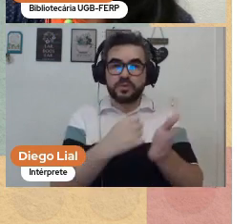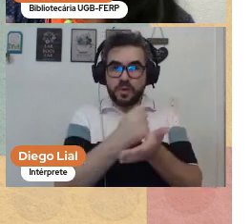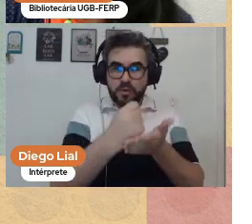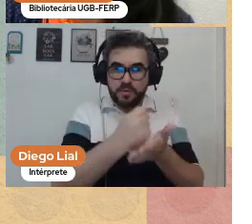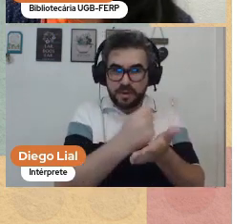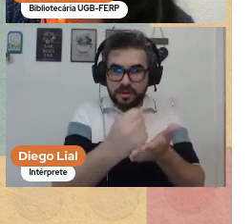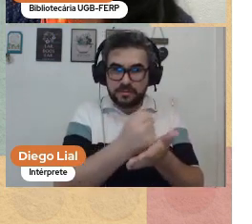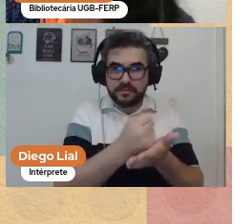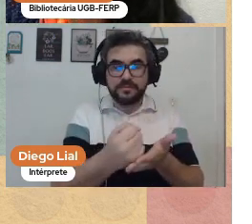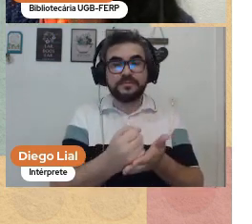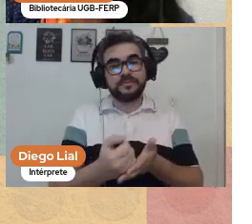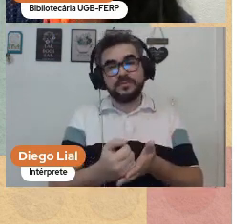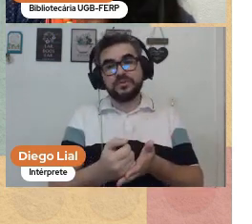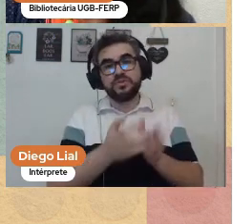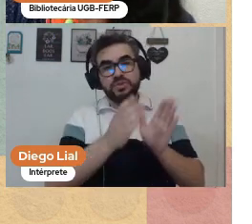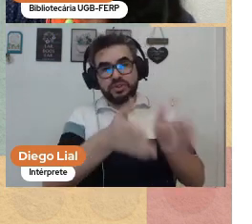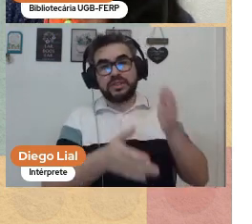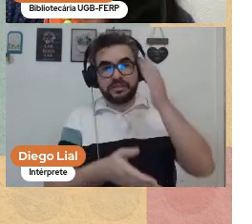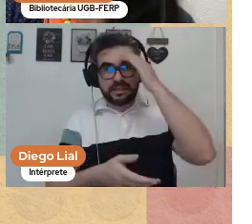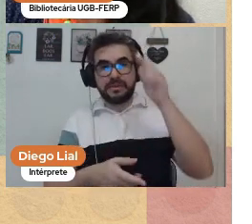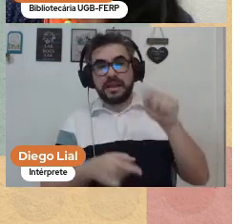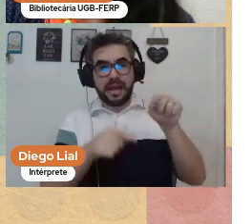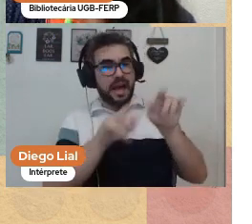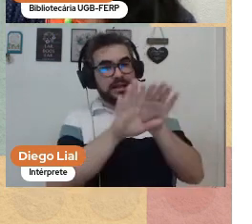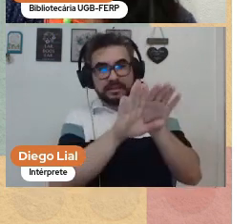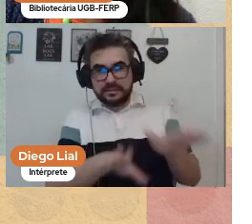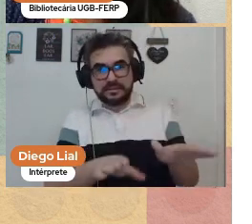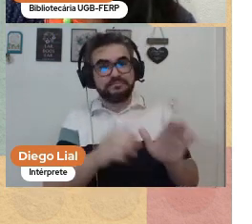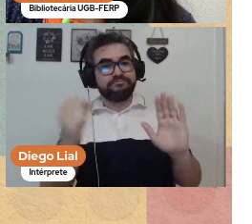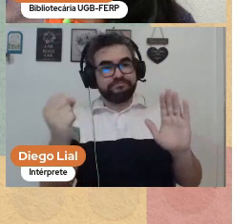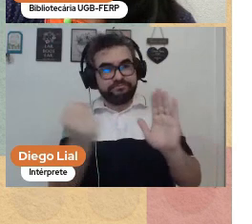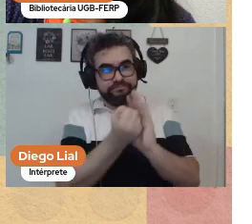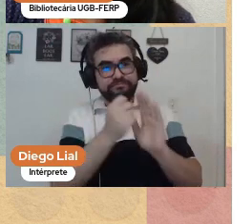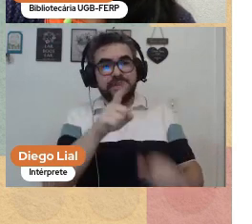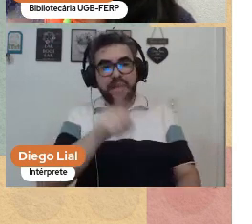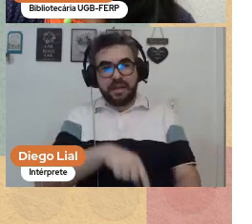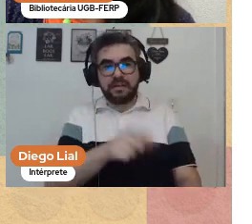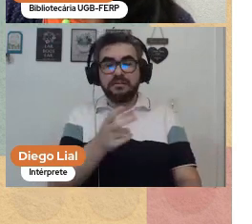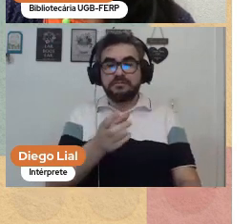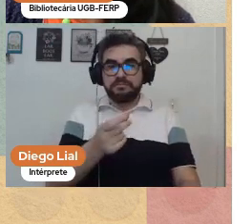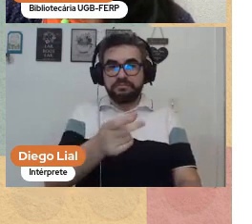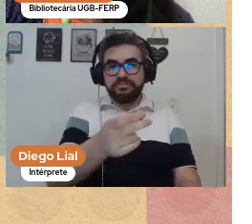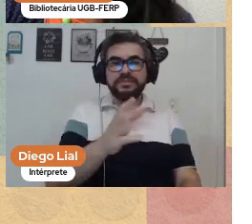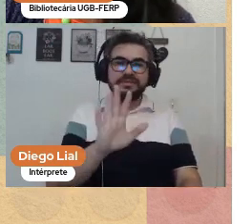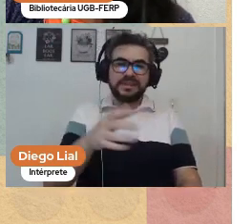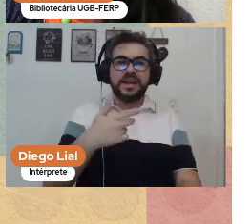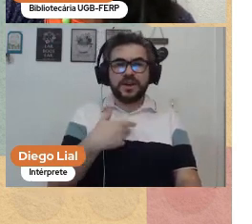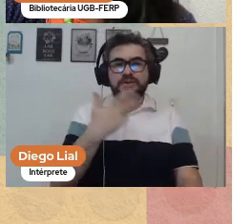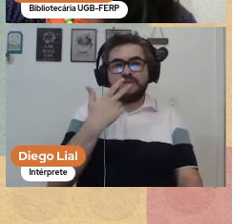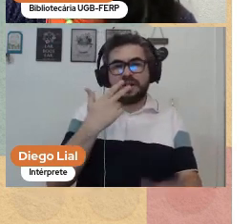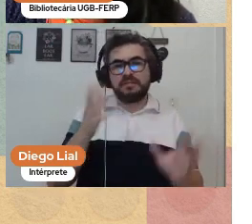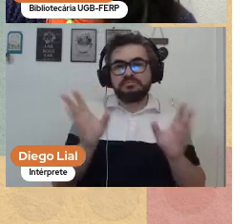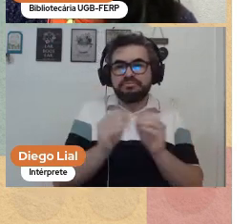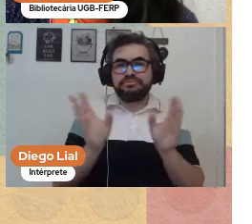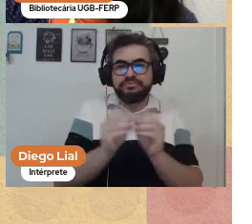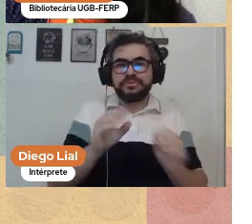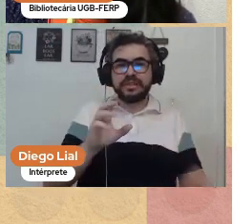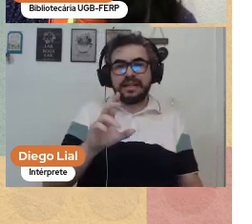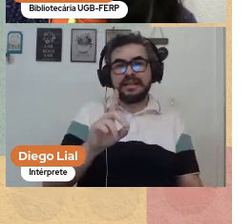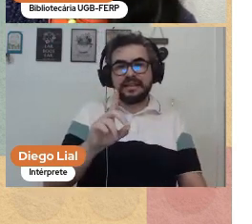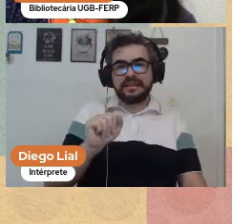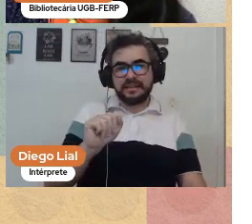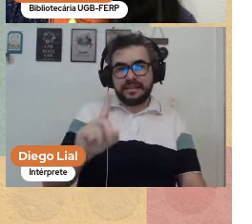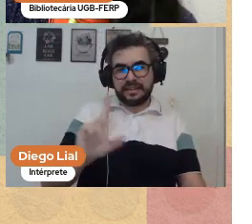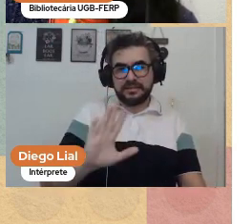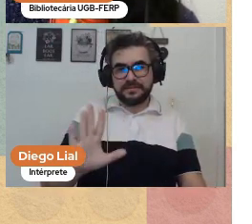departamento, que eu vou pedir licença para falar DAD ou departamento, para não ficar departamento de arquivo e documentação. A documentação